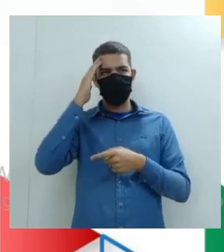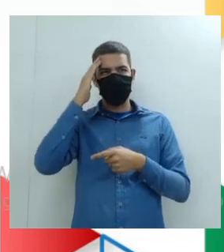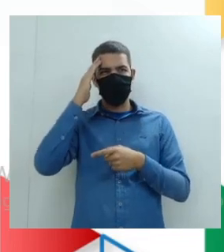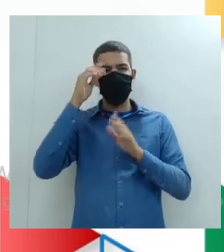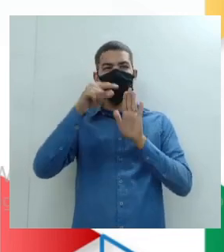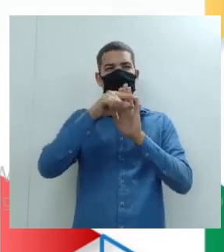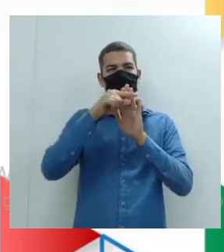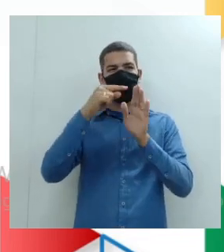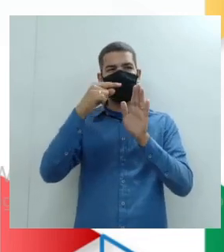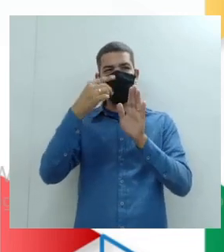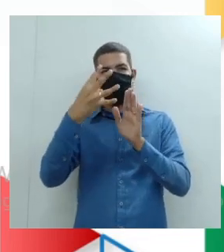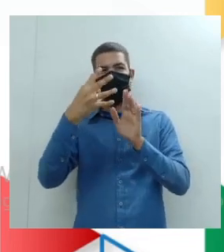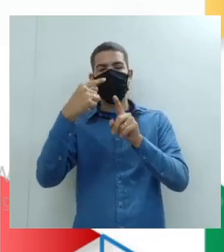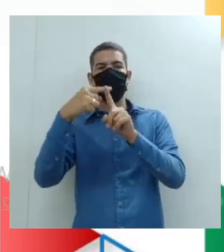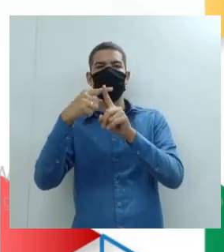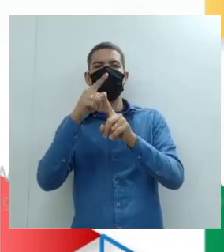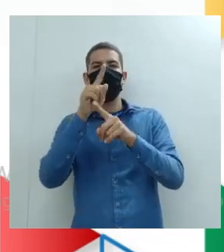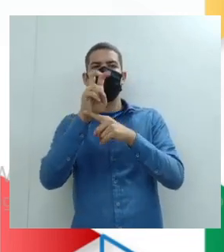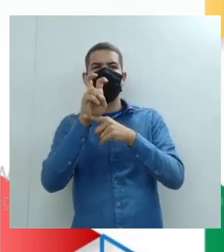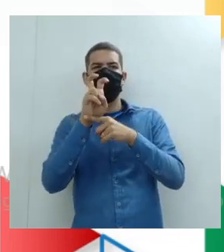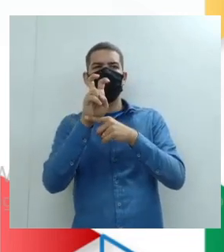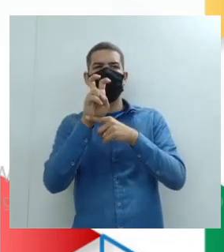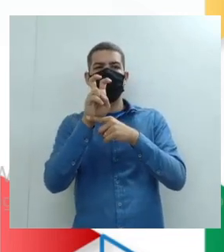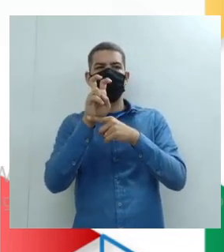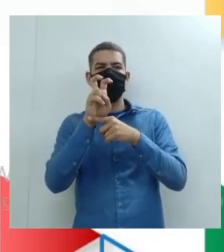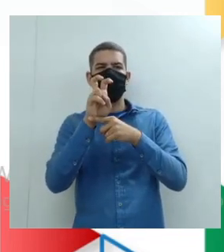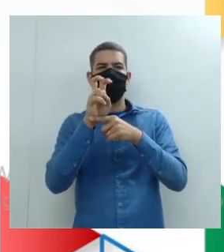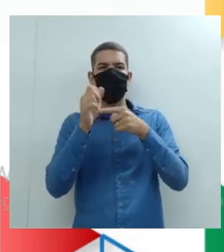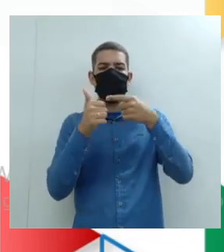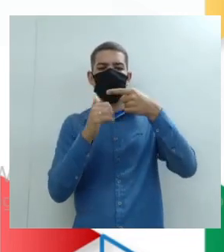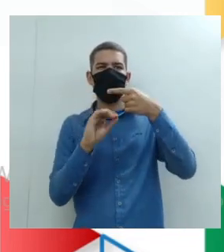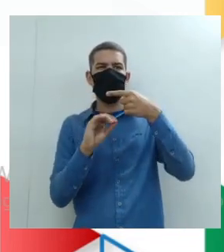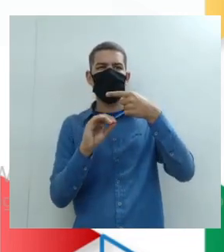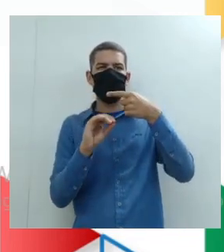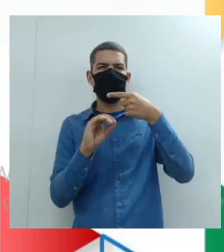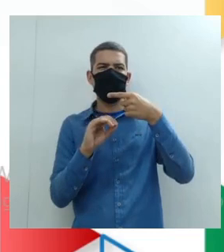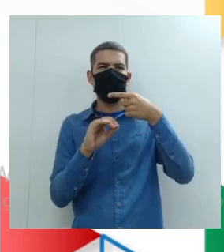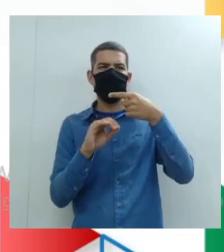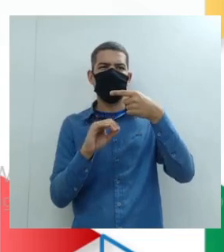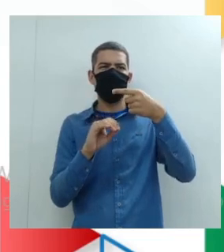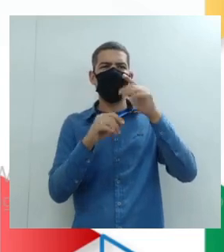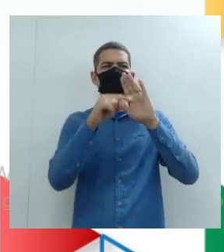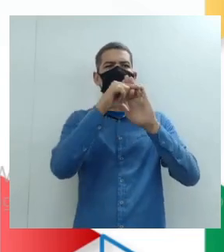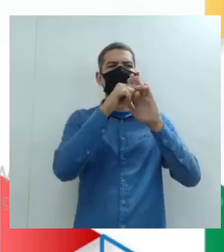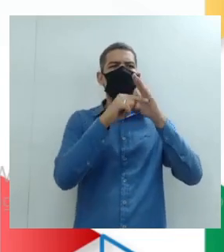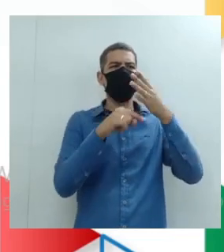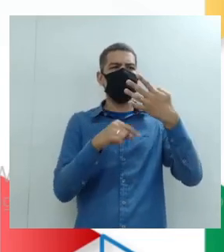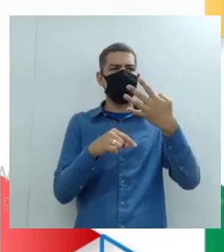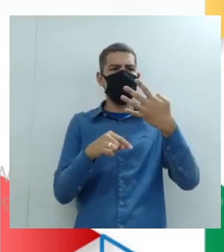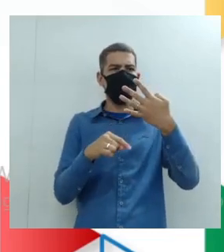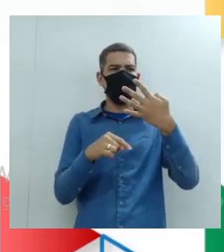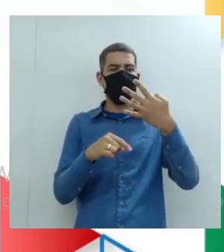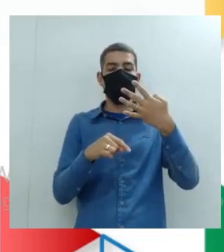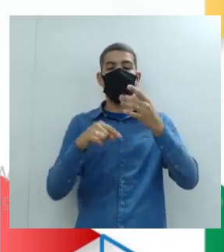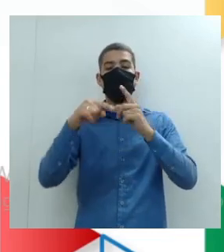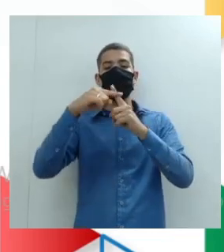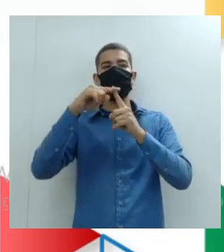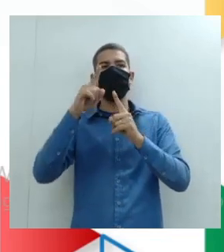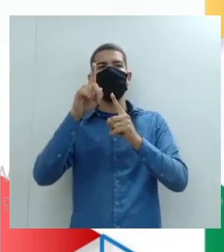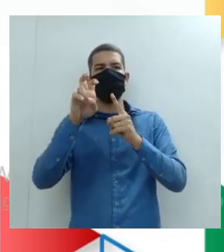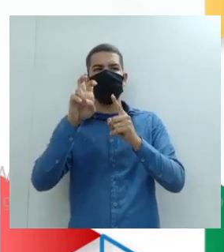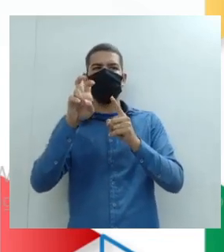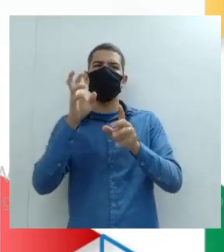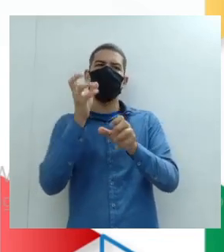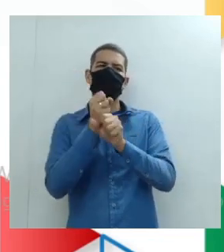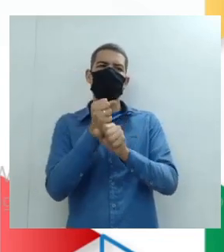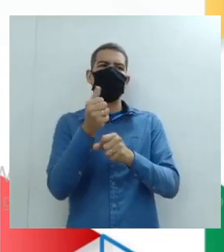menos 4 mais 15. Estou devendo R$4. Tenho 15 para pagar, eu vou ficar com saldo positivo de